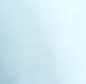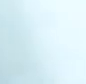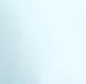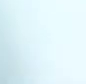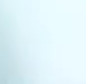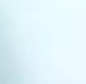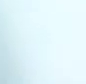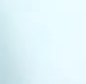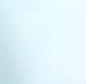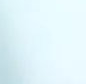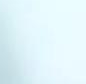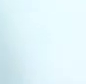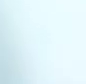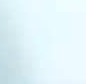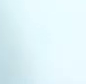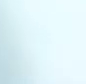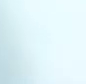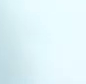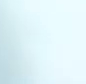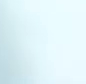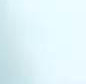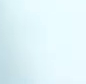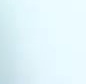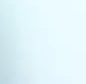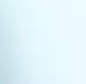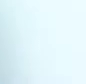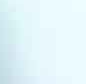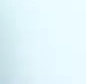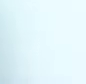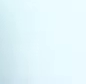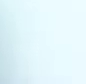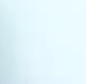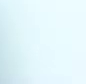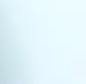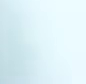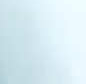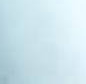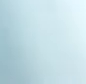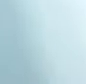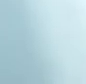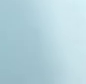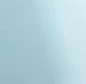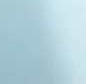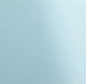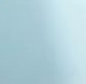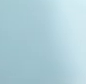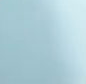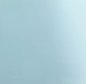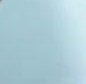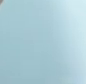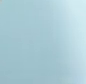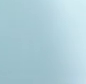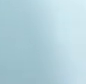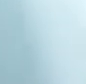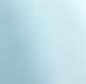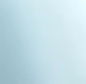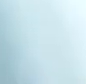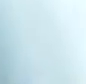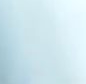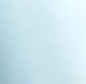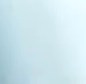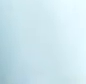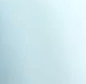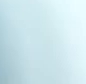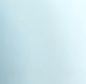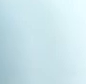AVA, na atividade 2, nós pedimos o orçamento de vendas e o orçamento de produção. Então, você vai